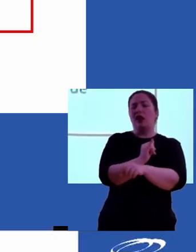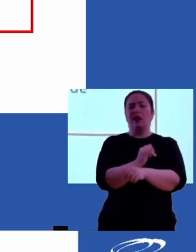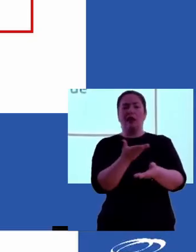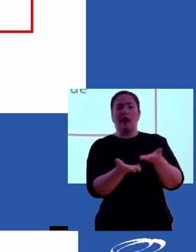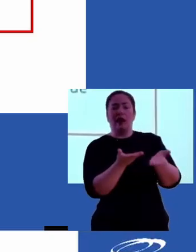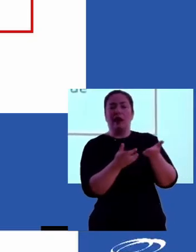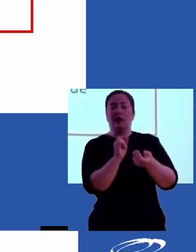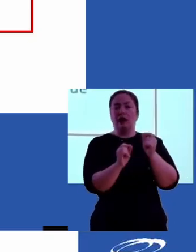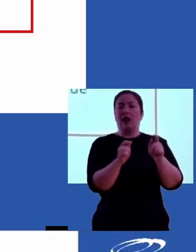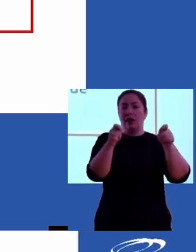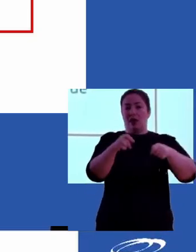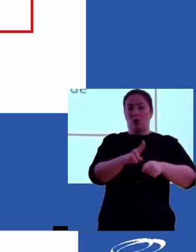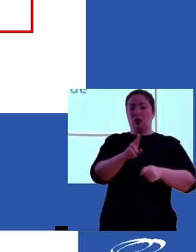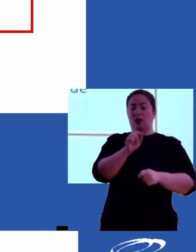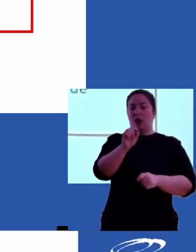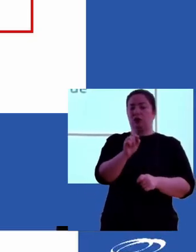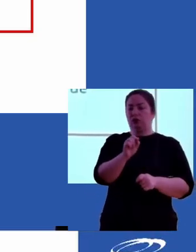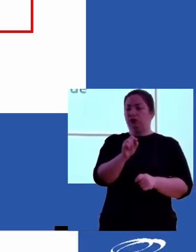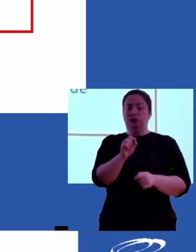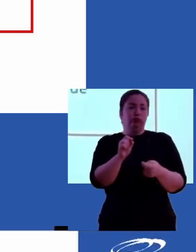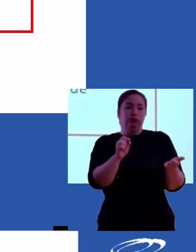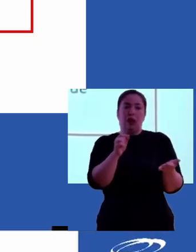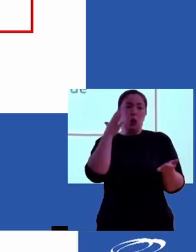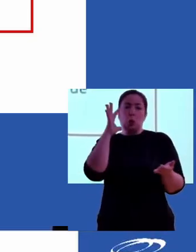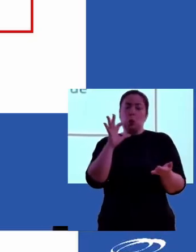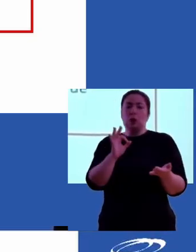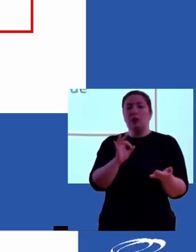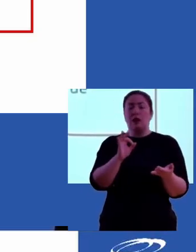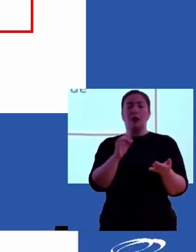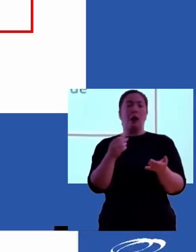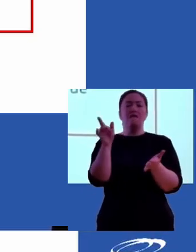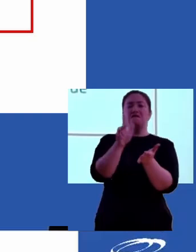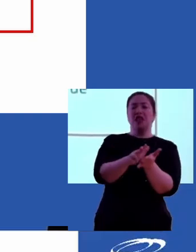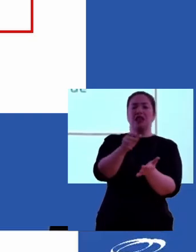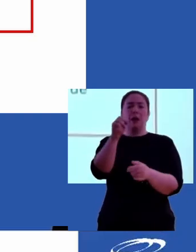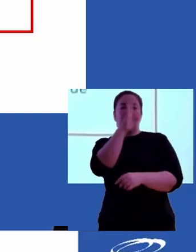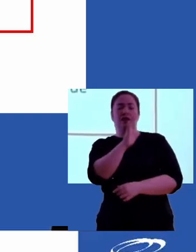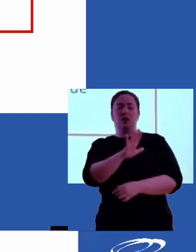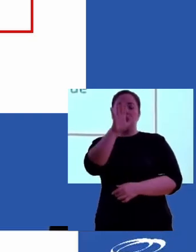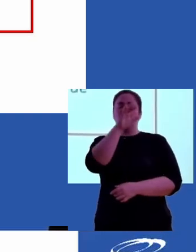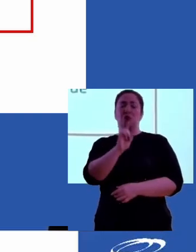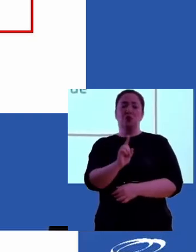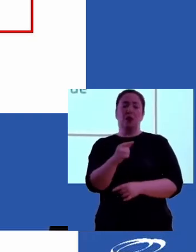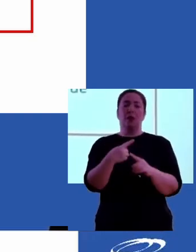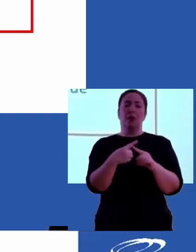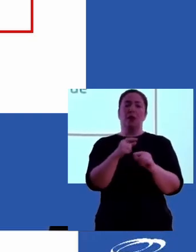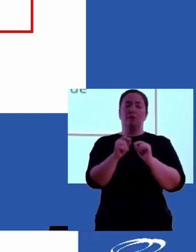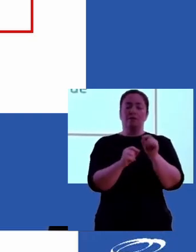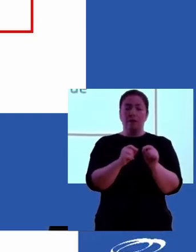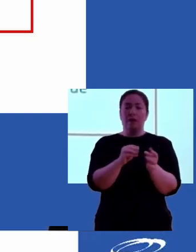utilizados. Isso não é mencionado no critério do EBGIS. Por outro lado, o EBGIS leva em consideração a sonicação da prótese explantada e